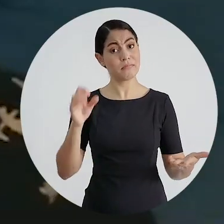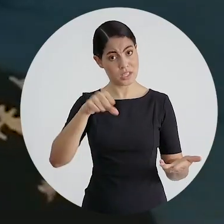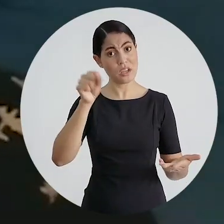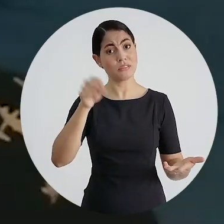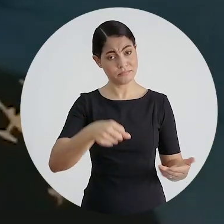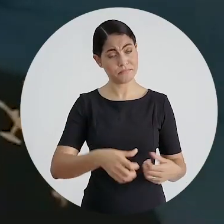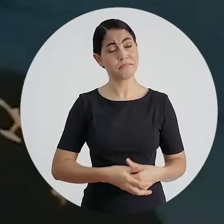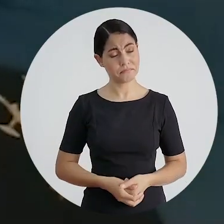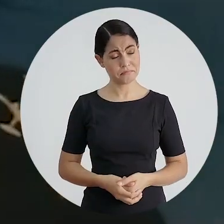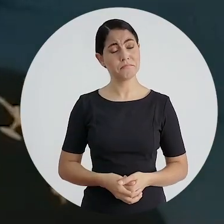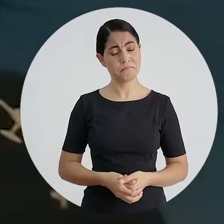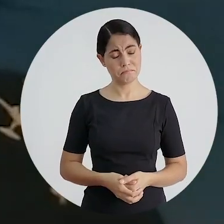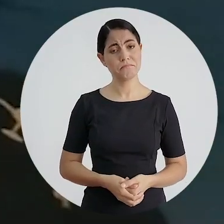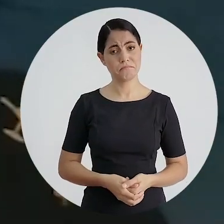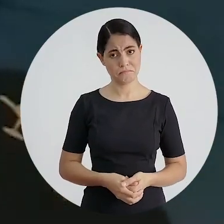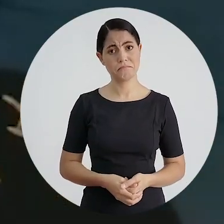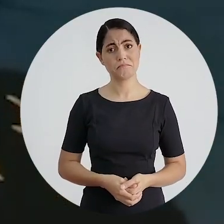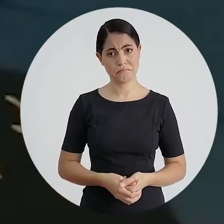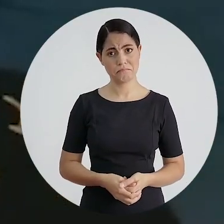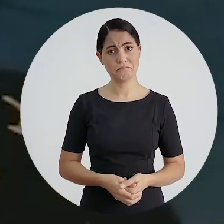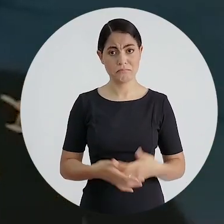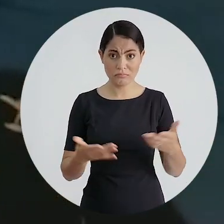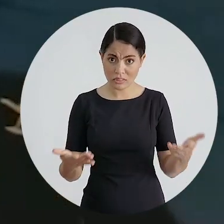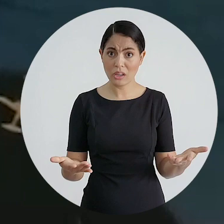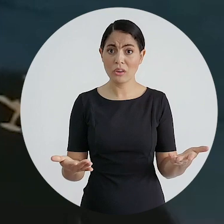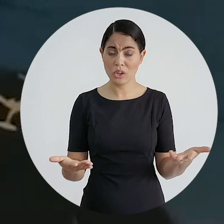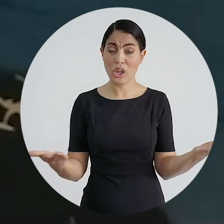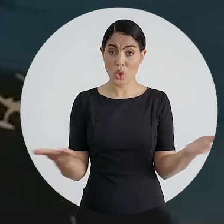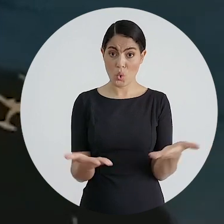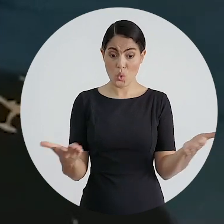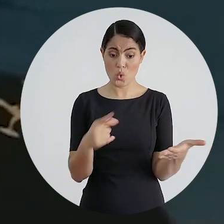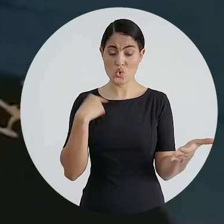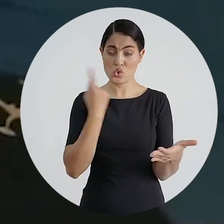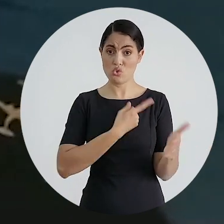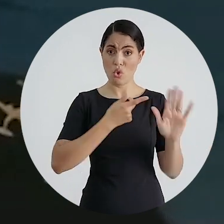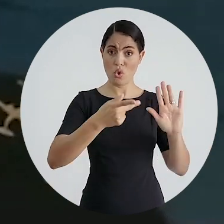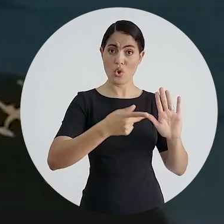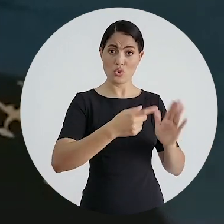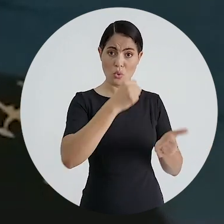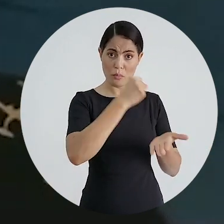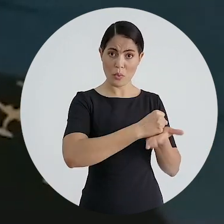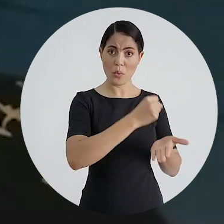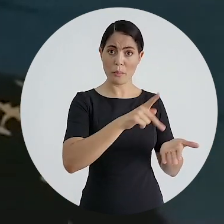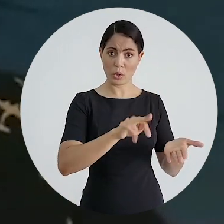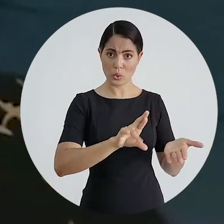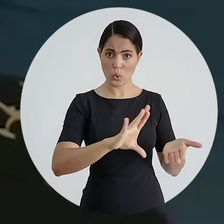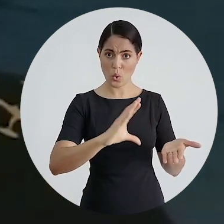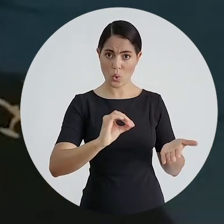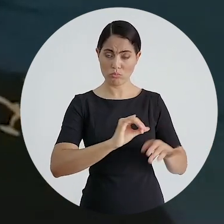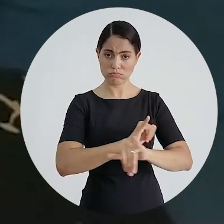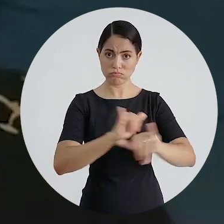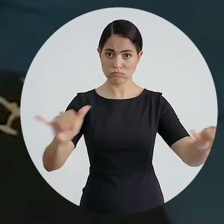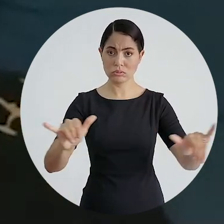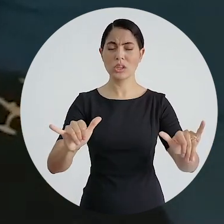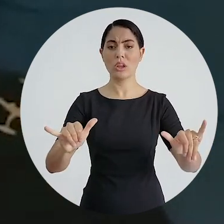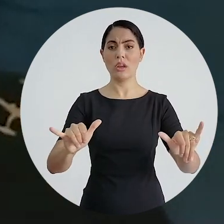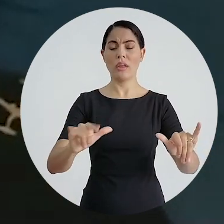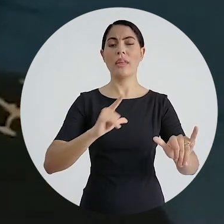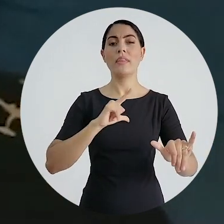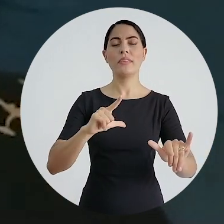porque assim, até nós temos, hoje mesmo, nós lançamos um protocolo,